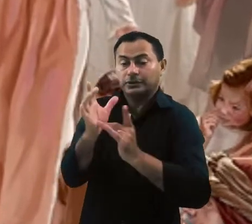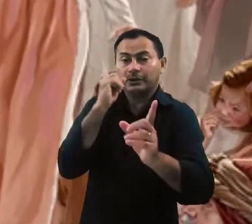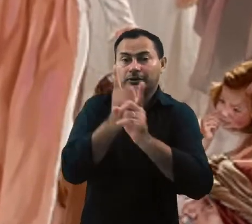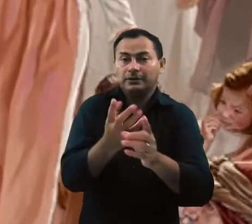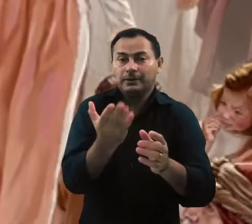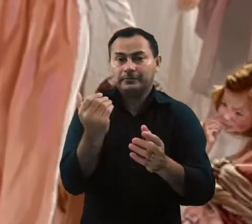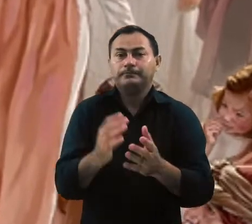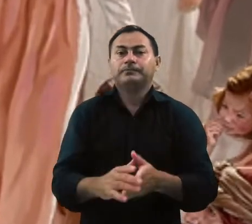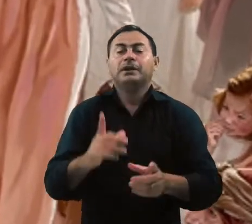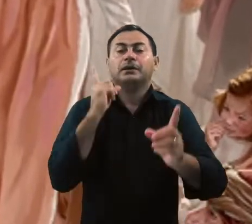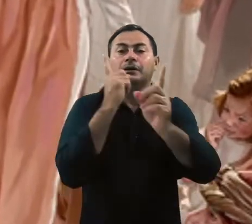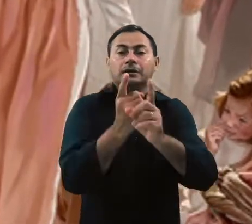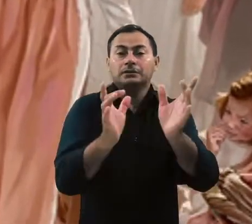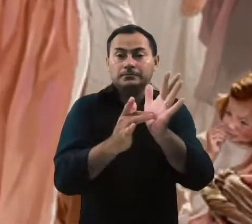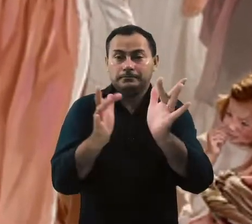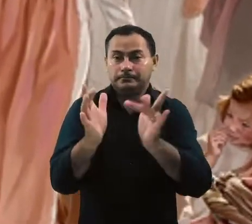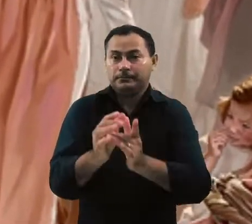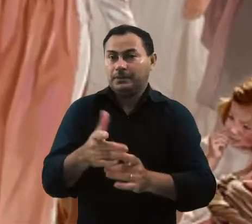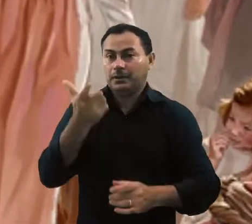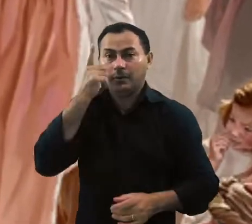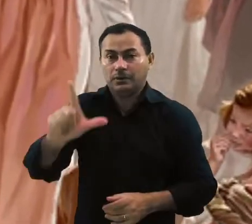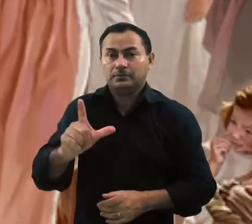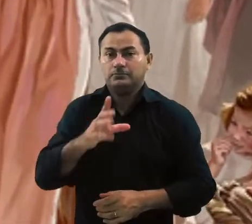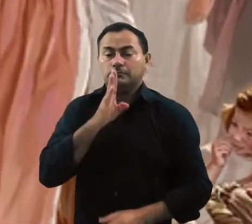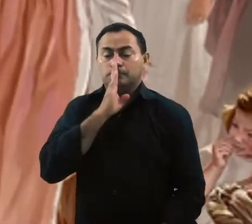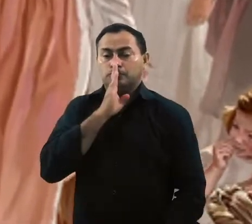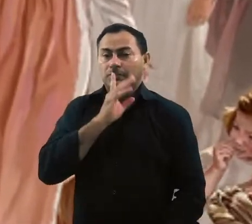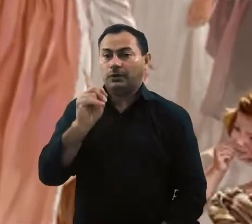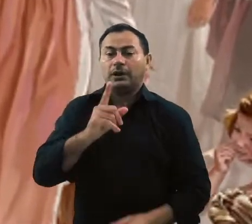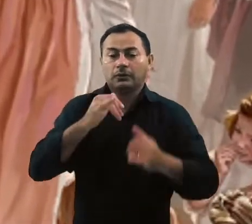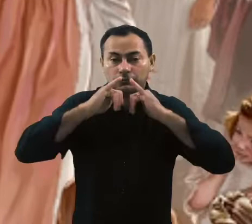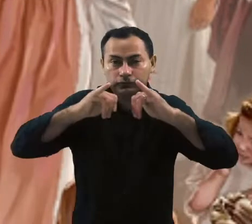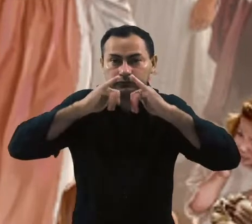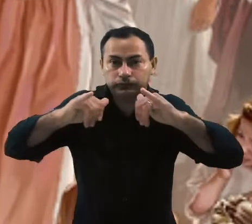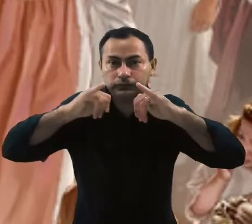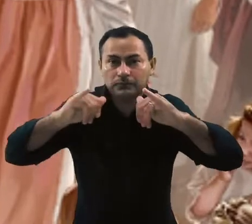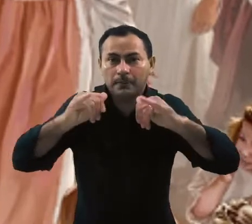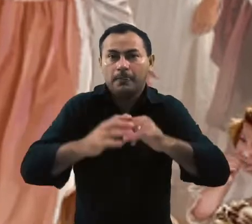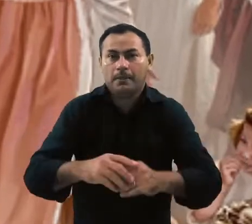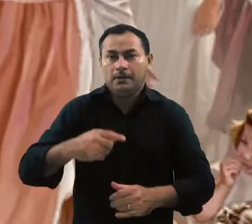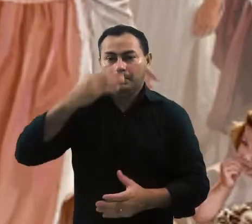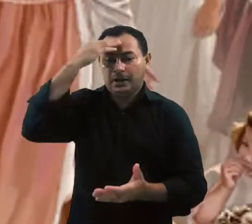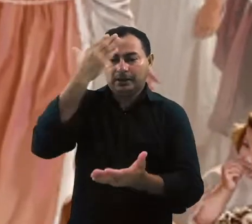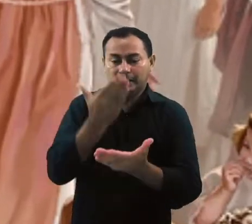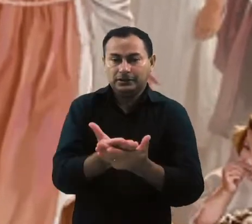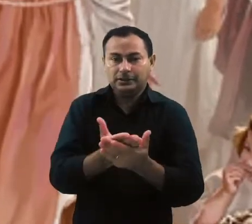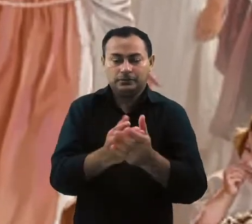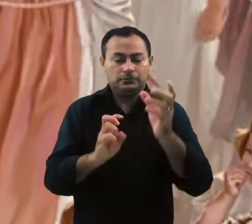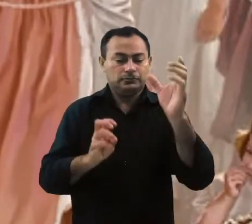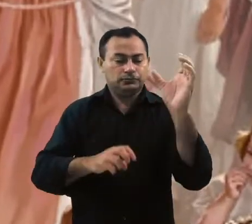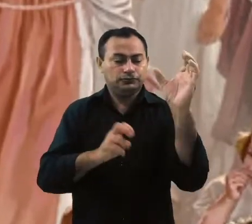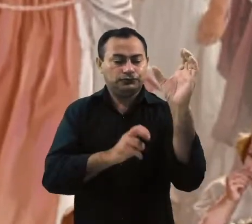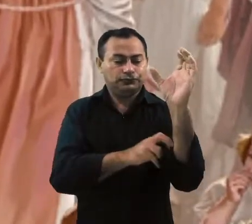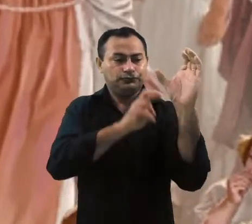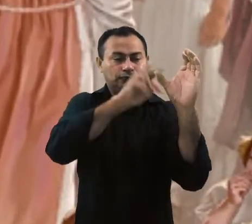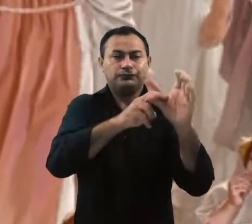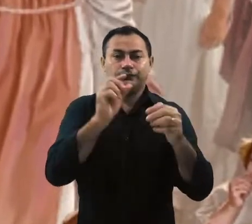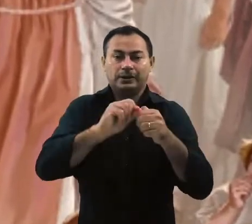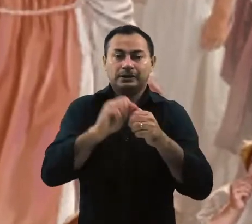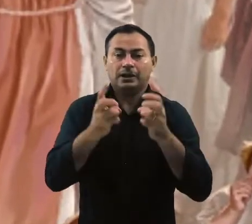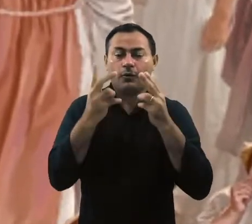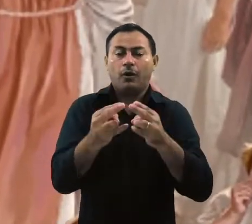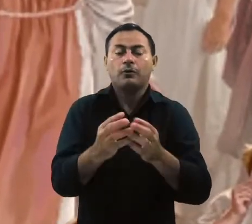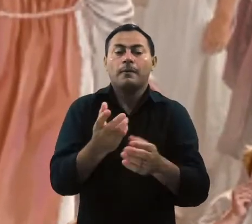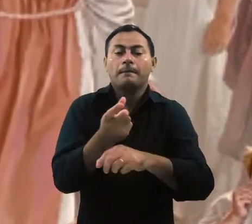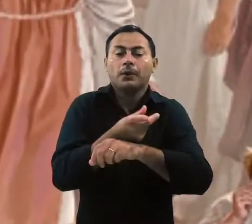me encontrei e ela se encontrava Jesus e não conseguiu ficar calada e eu creio que já que eu fiz a mesma